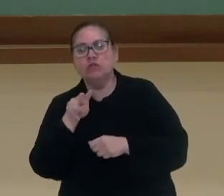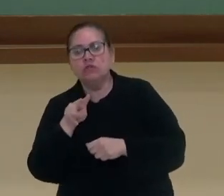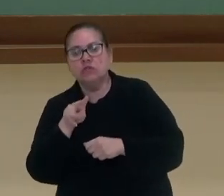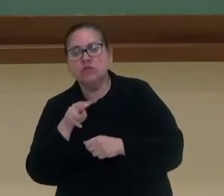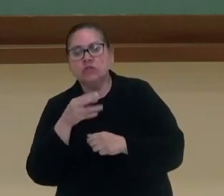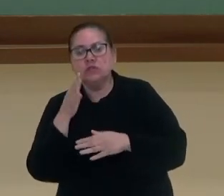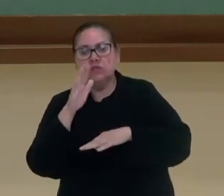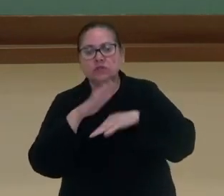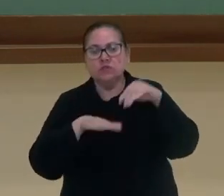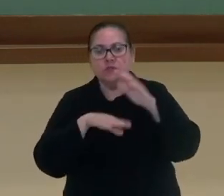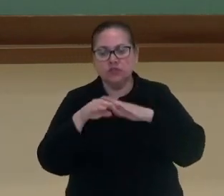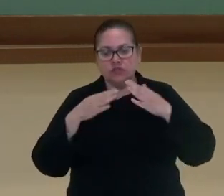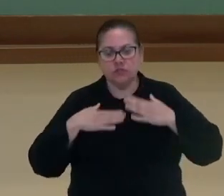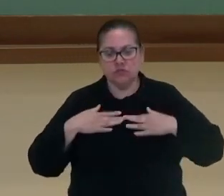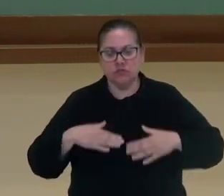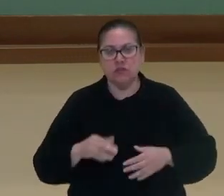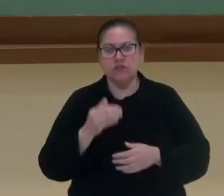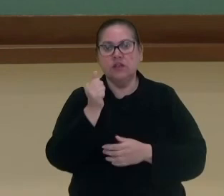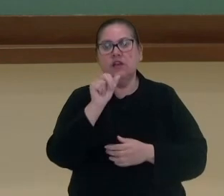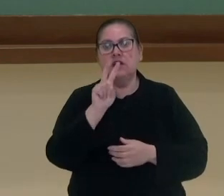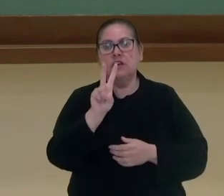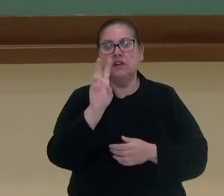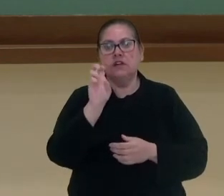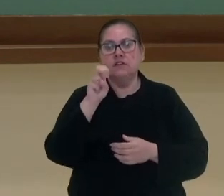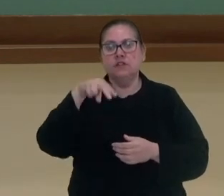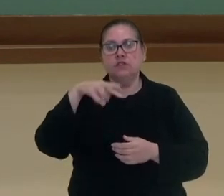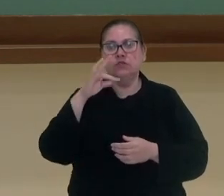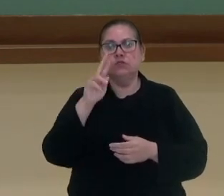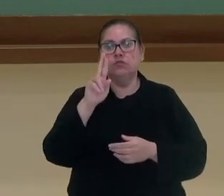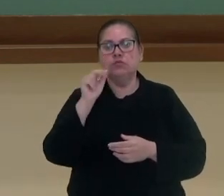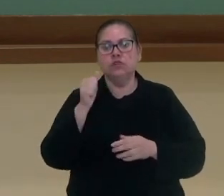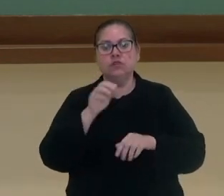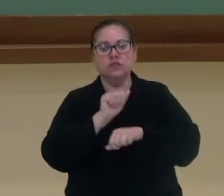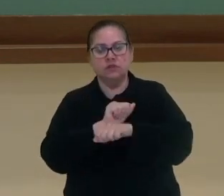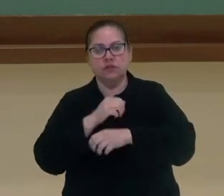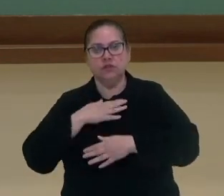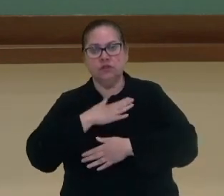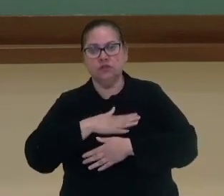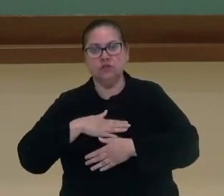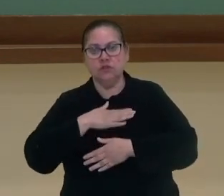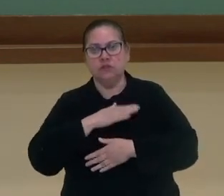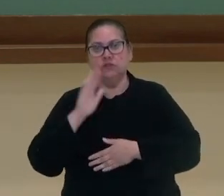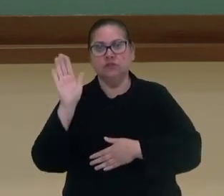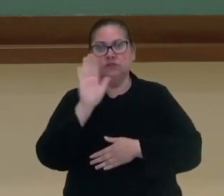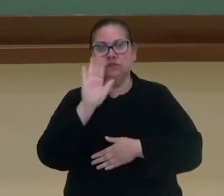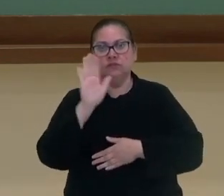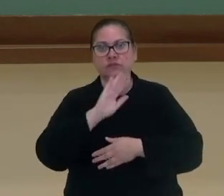as práticas corporais de aventura. Espero que tenham gostado. Os vejo em breve.